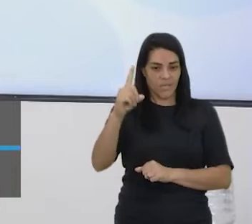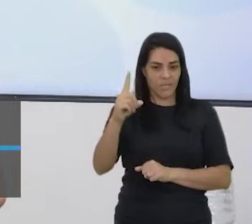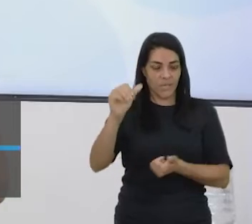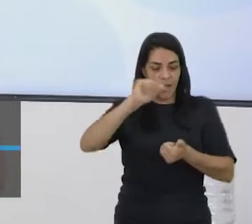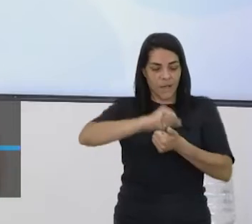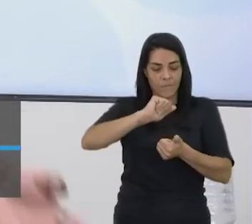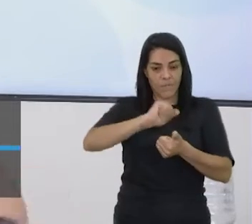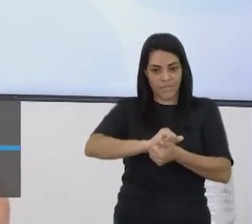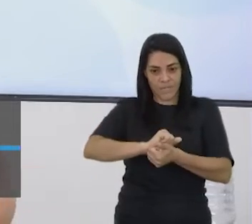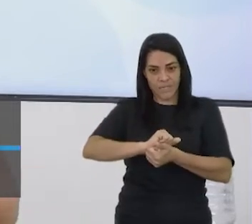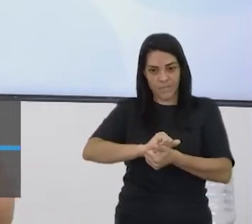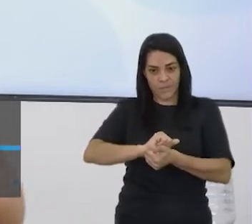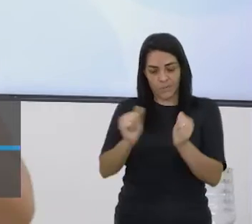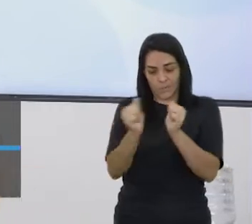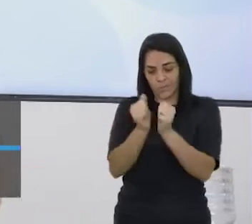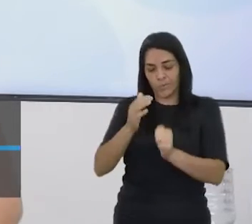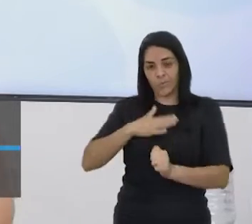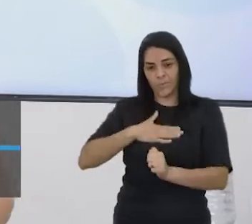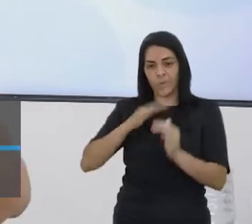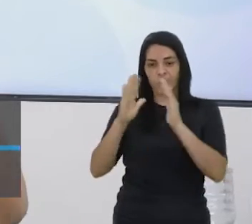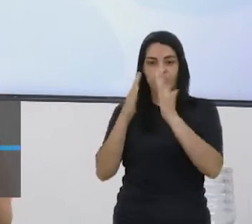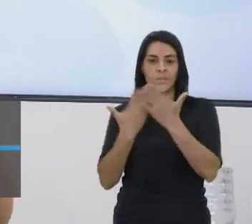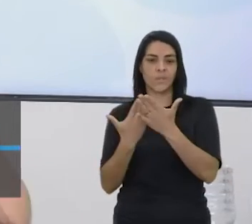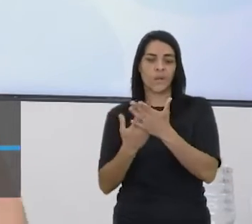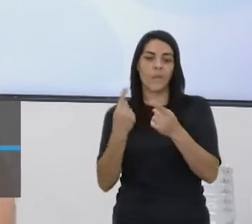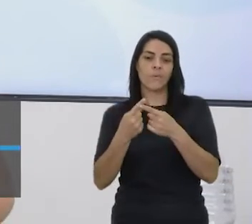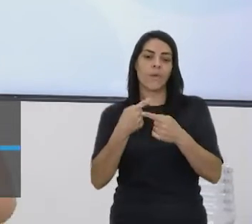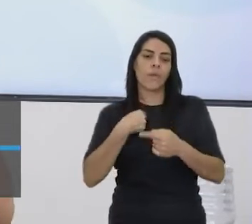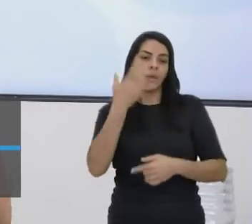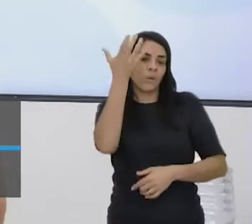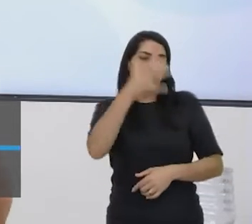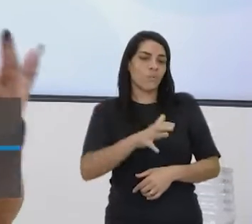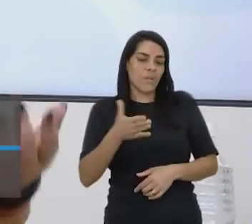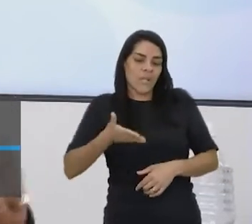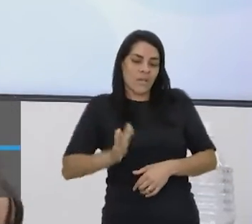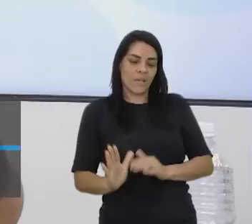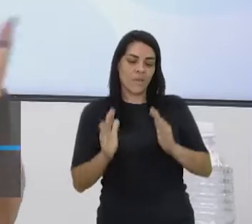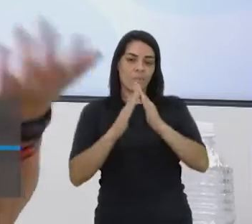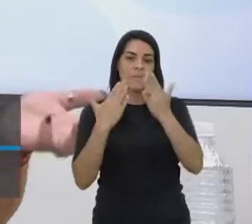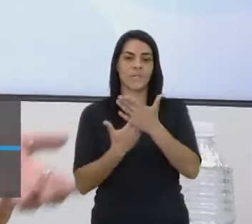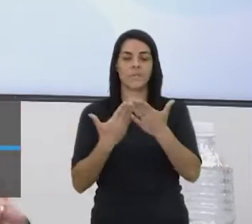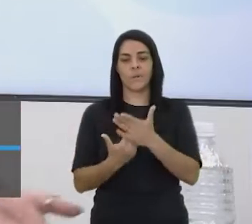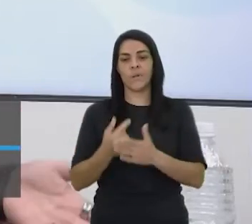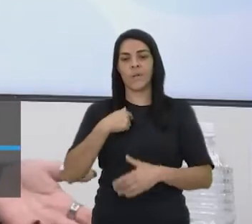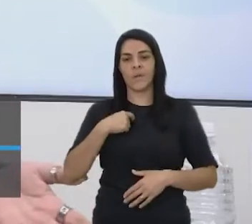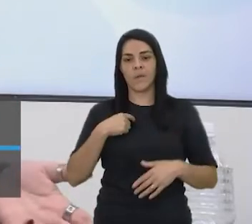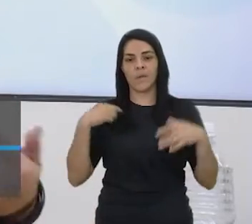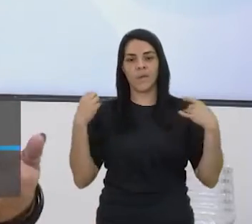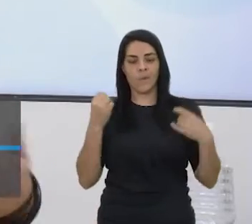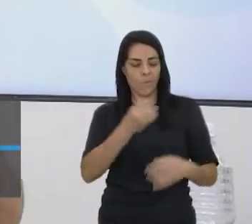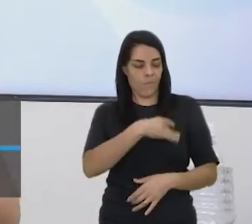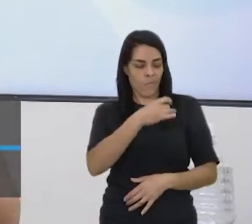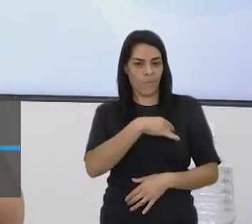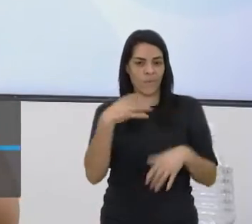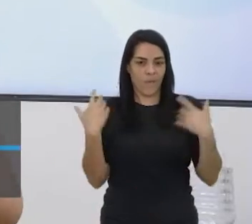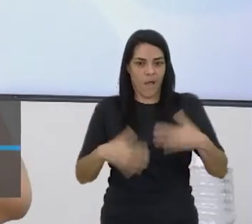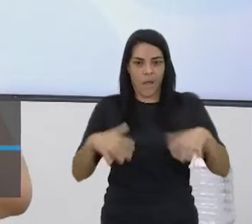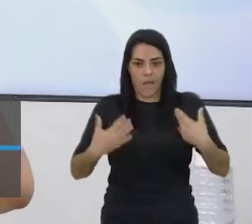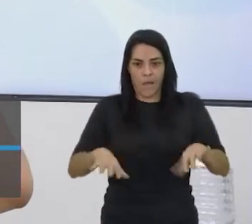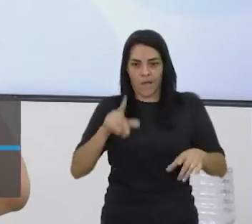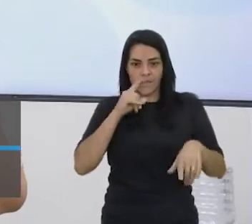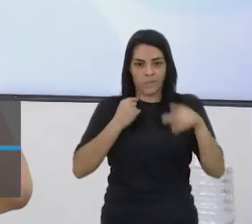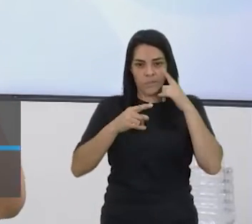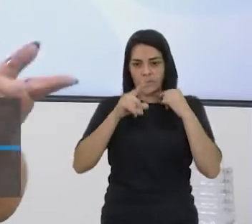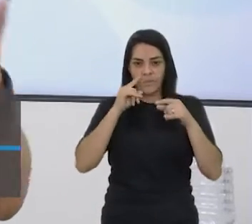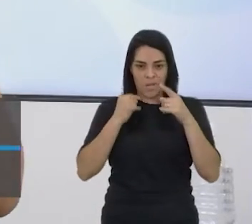porque eu não queria ficar na escola eu ficava assustada eu tinha medo eu chorava muito quer dizer estou aqui relatando